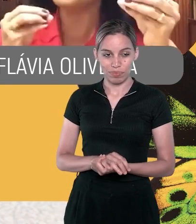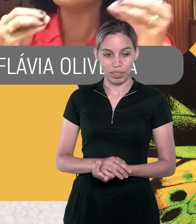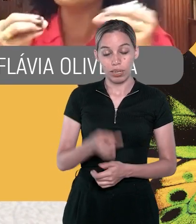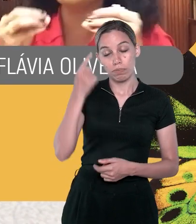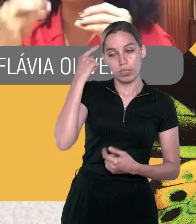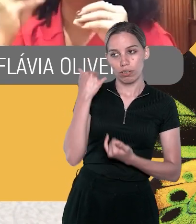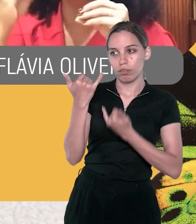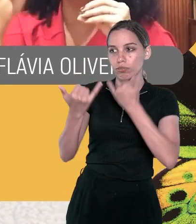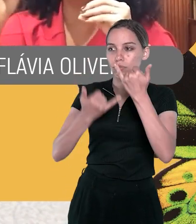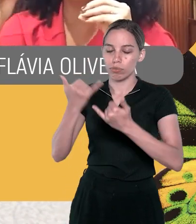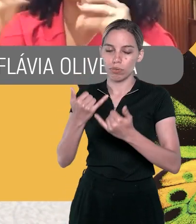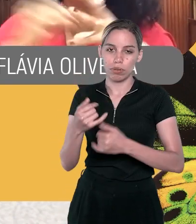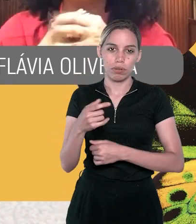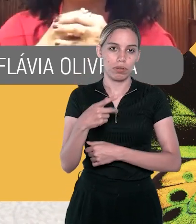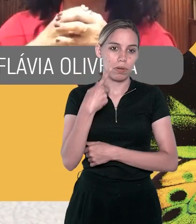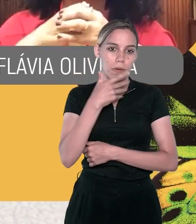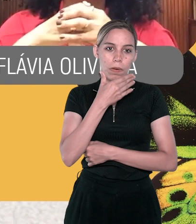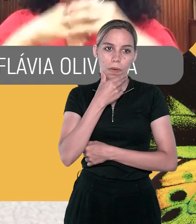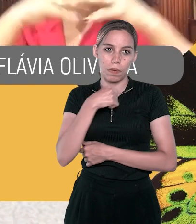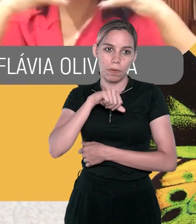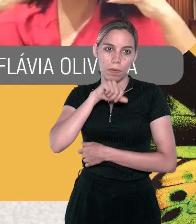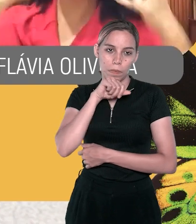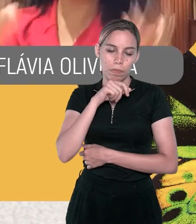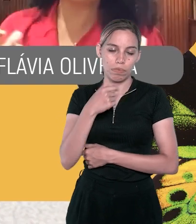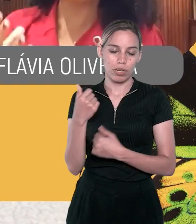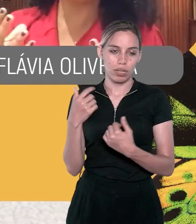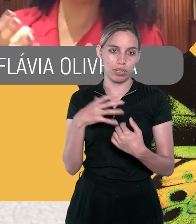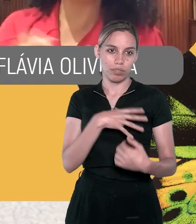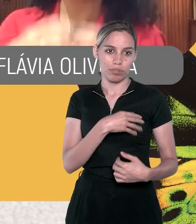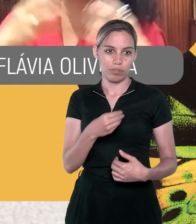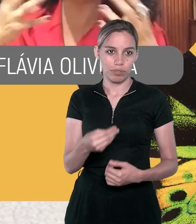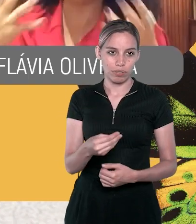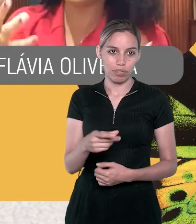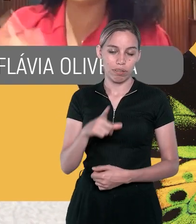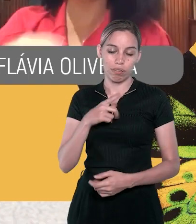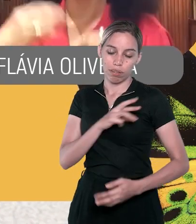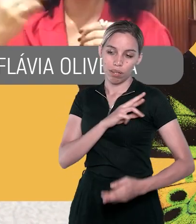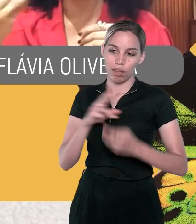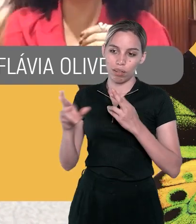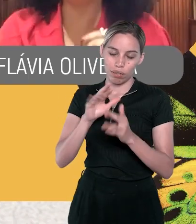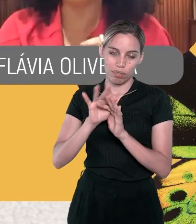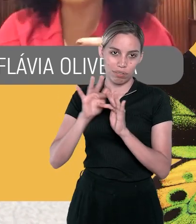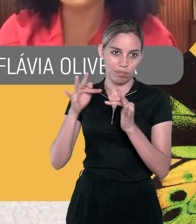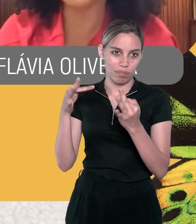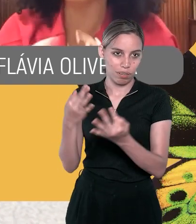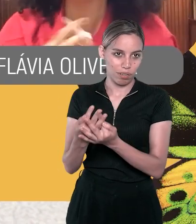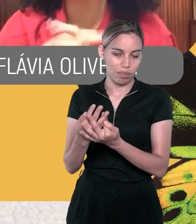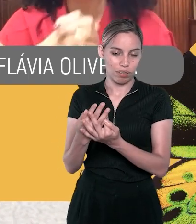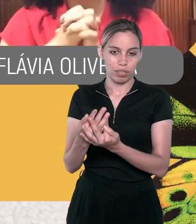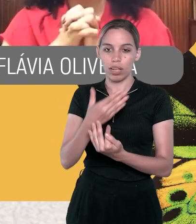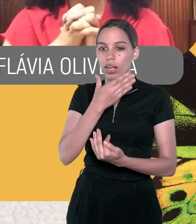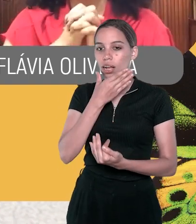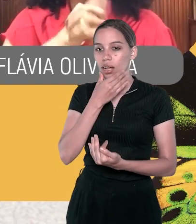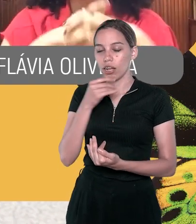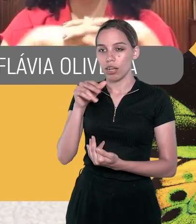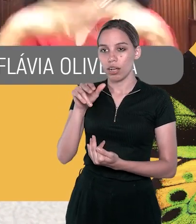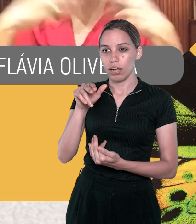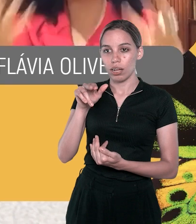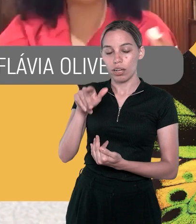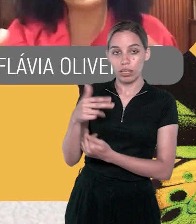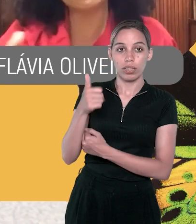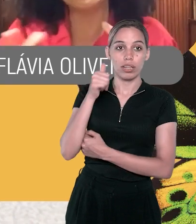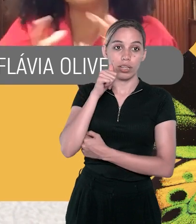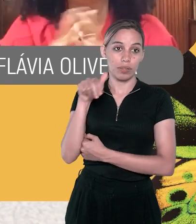e filhos, né? Das relações familiares, entre irmãos,